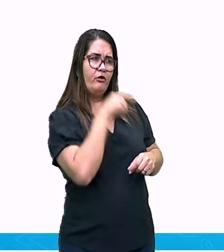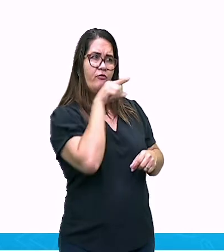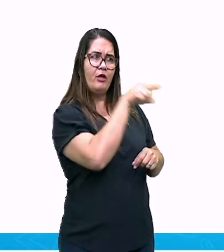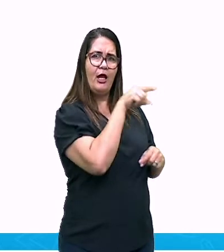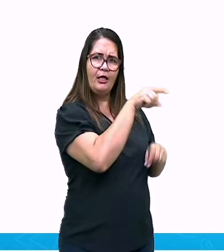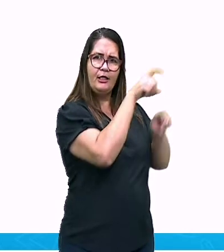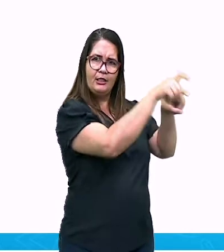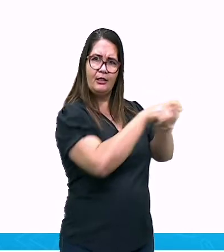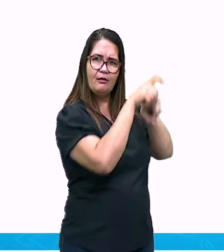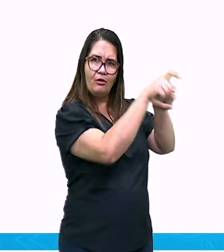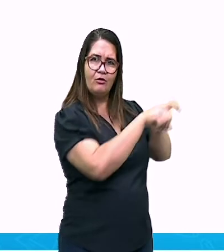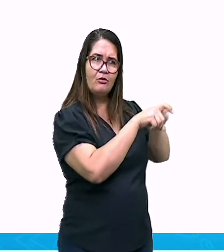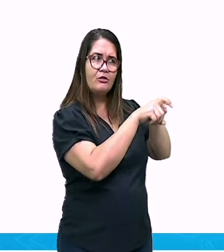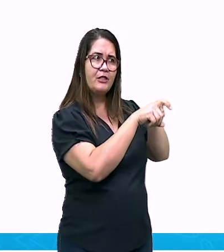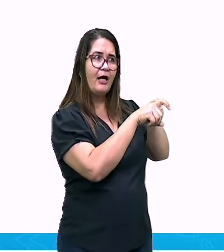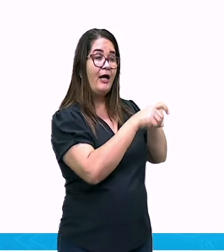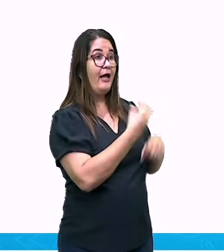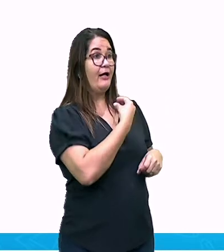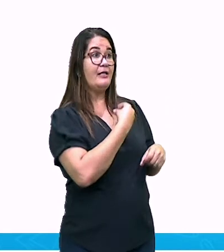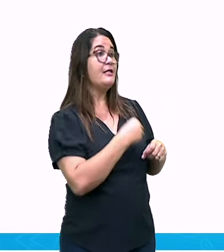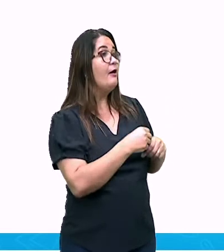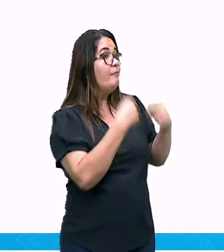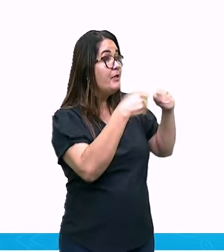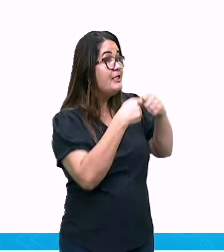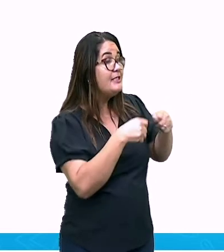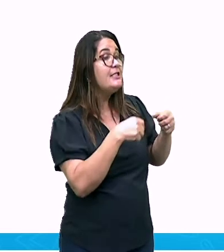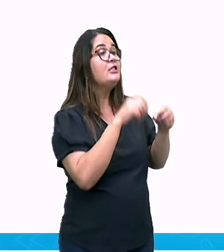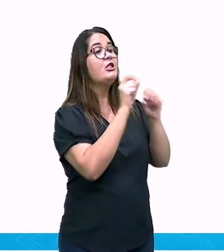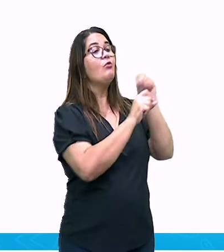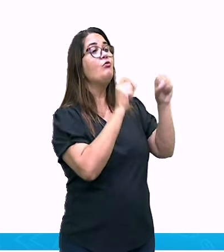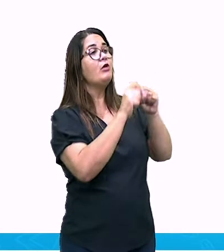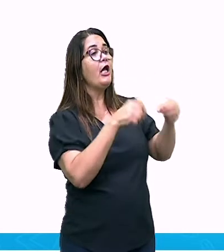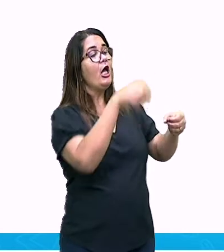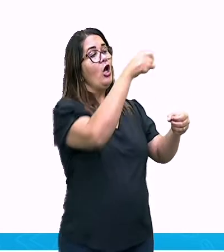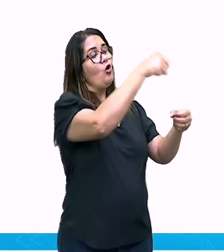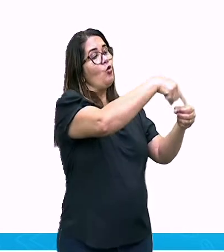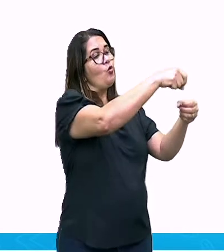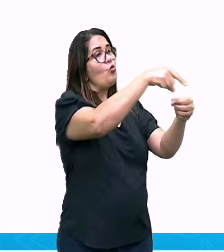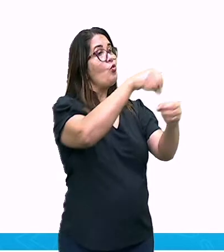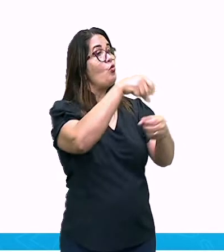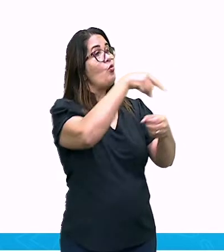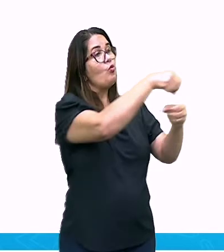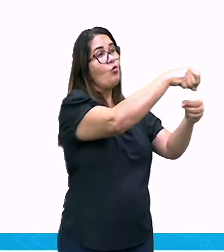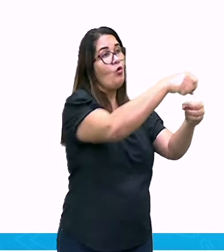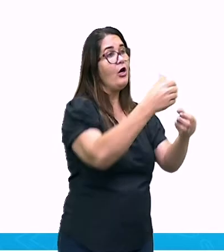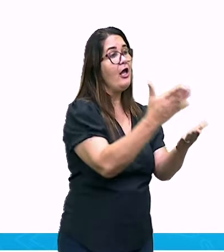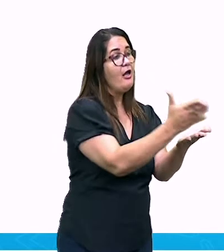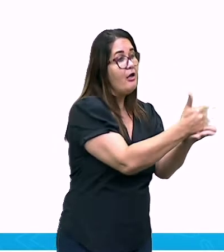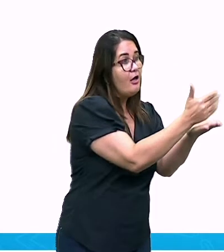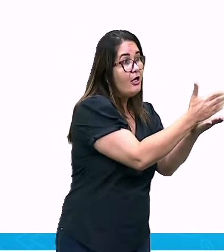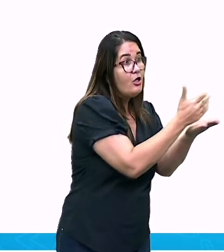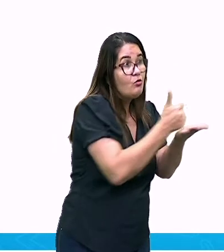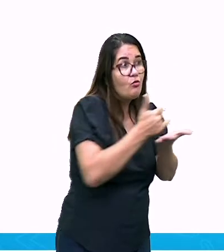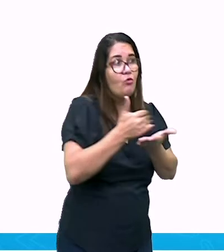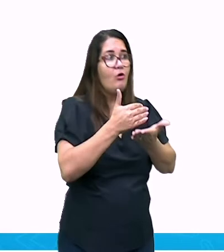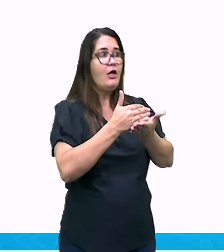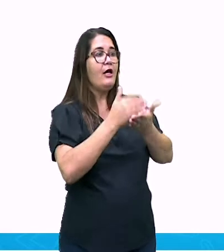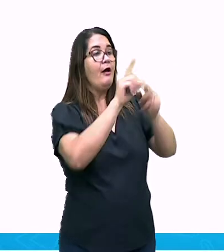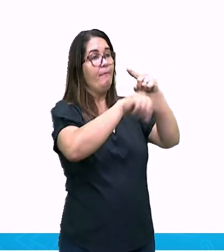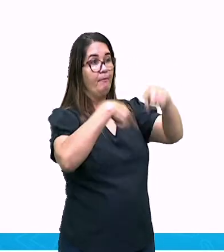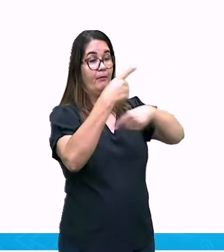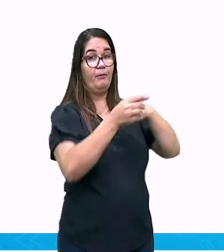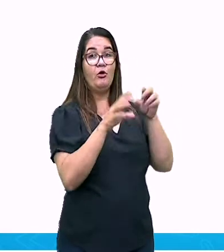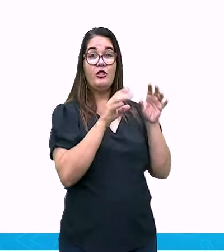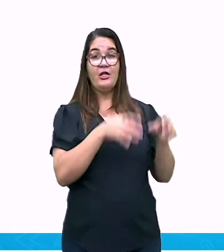na terra, plantam, colhem e vendem os produtos para quem? Para quem está dentro da